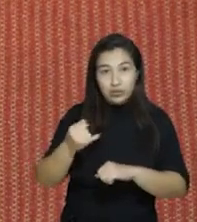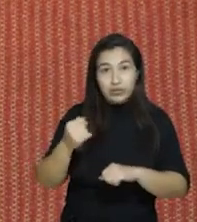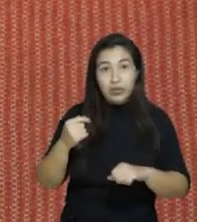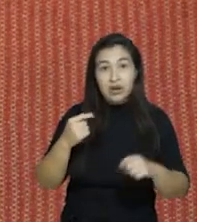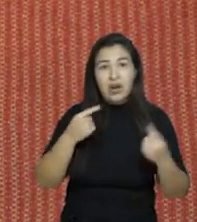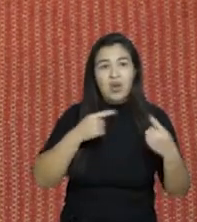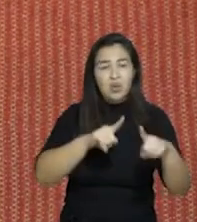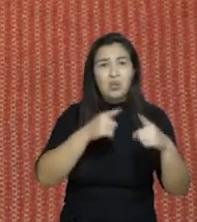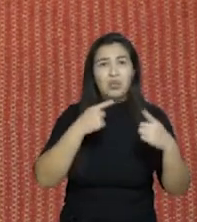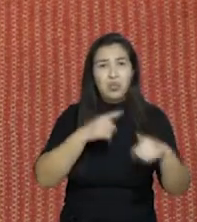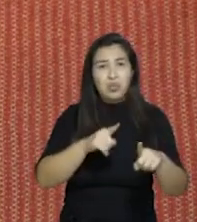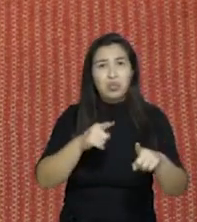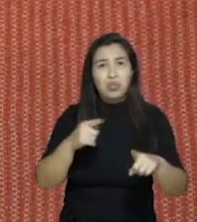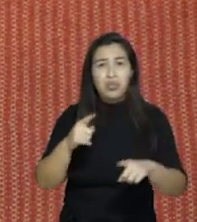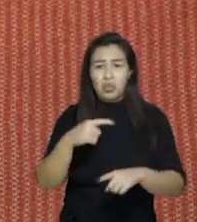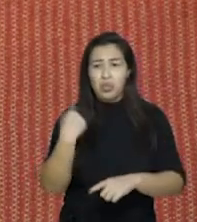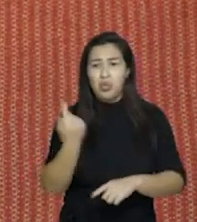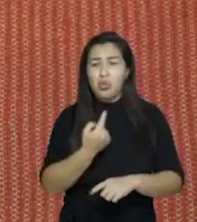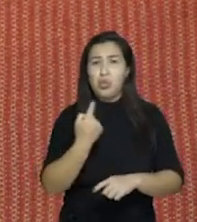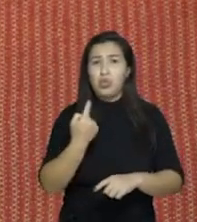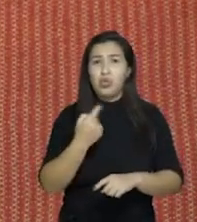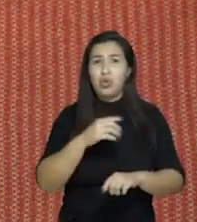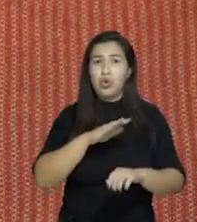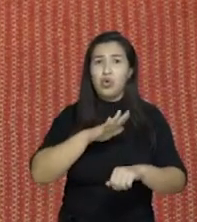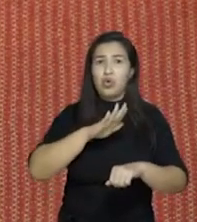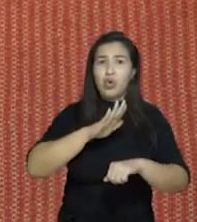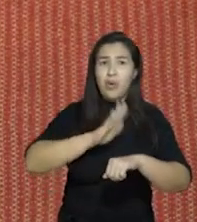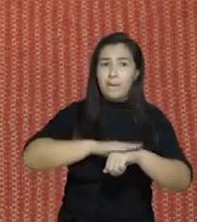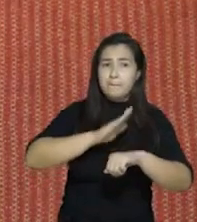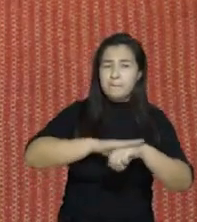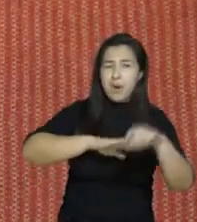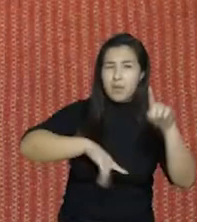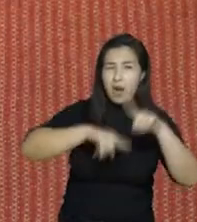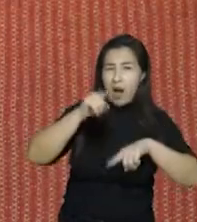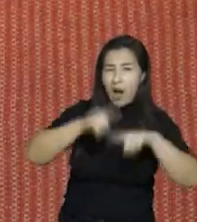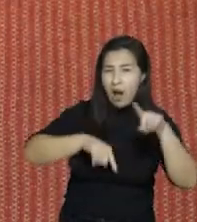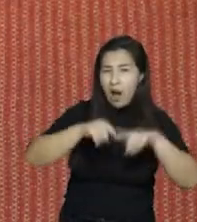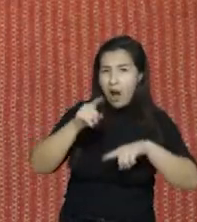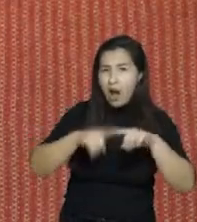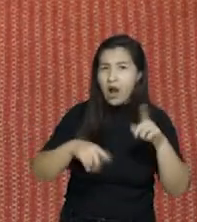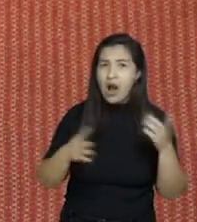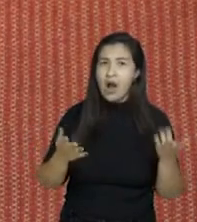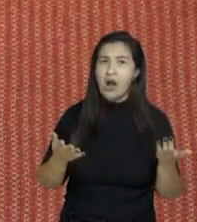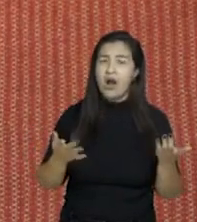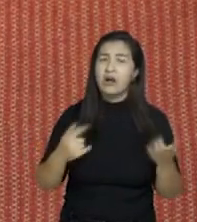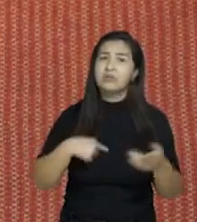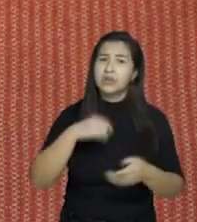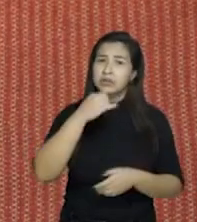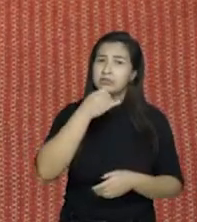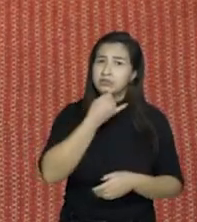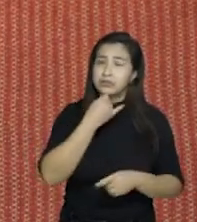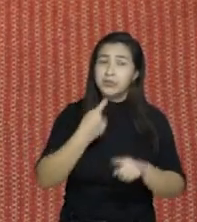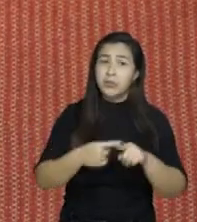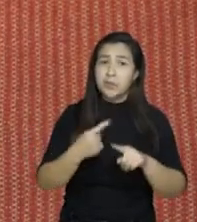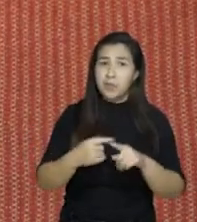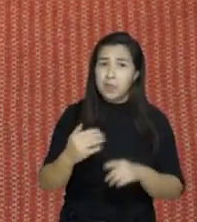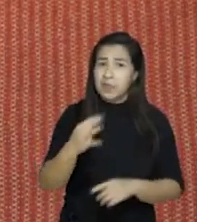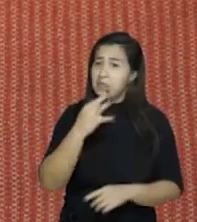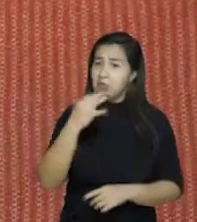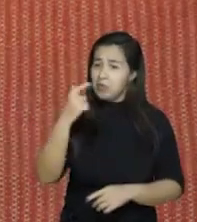que nós estávamos por trás disso não só eu como o senhor e eu fiquei mais triste ainda porque parece que não me conhece